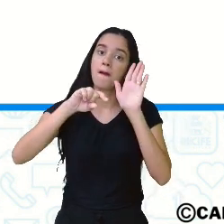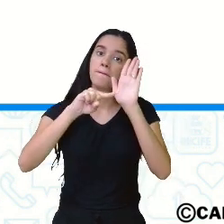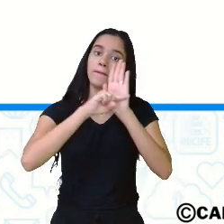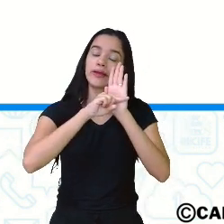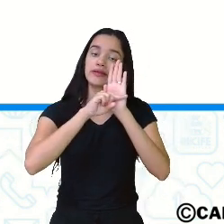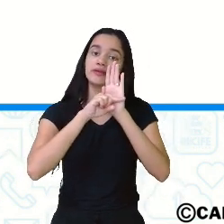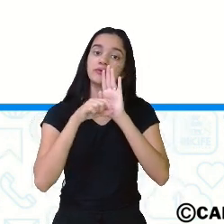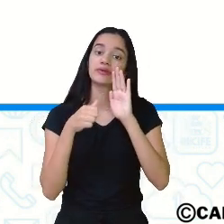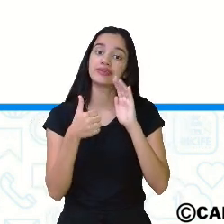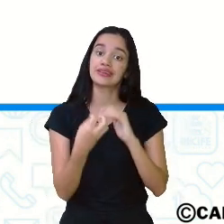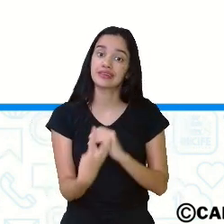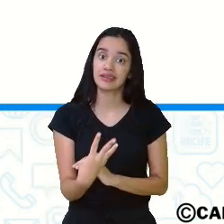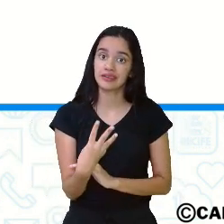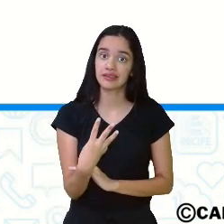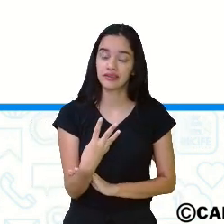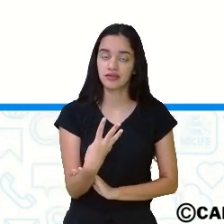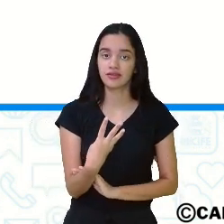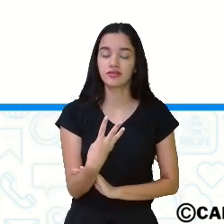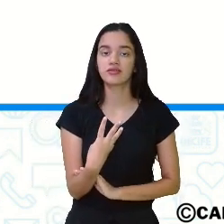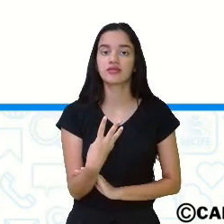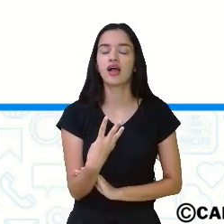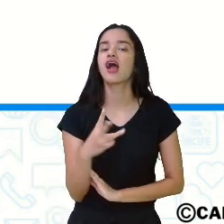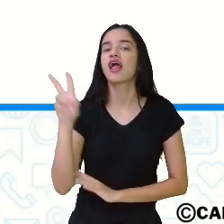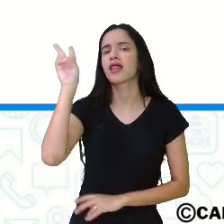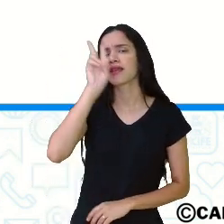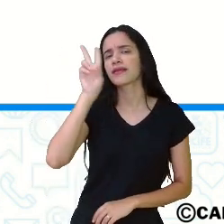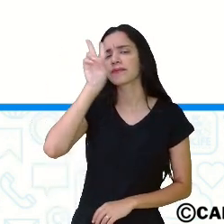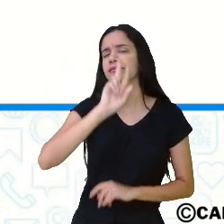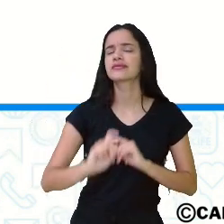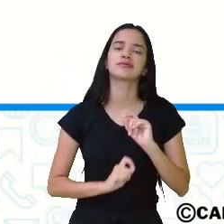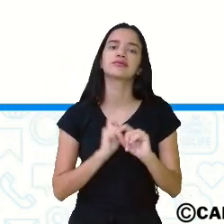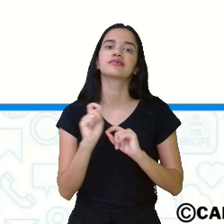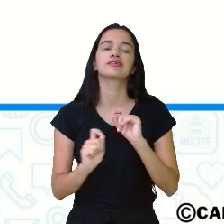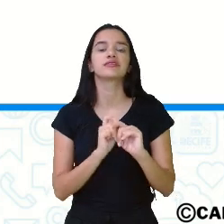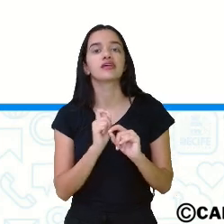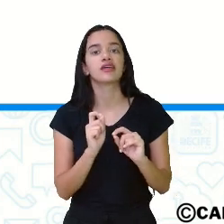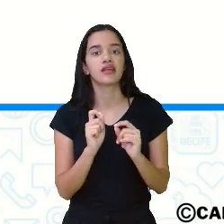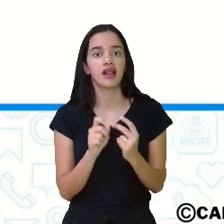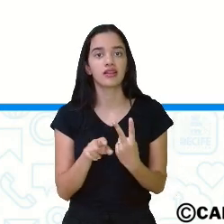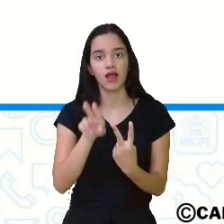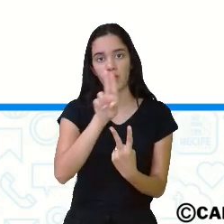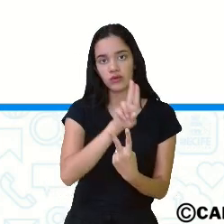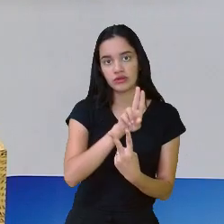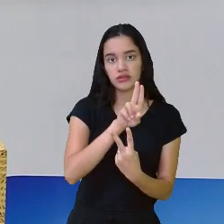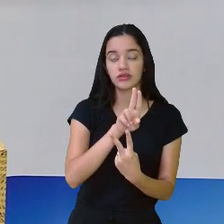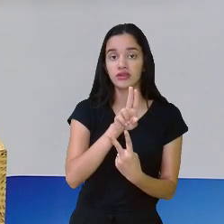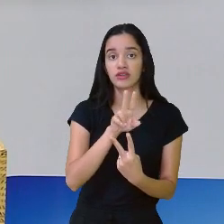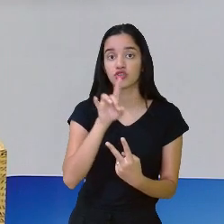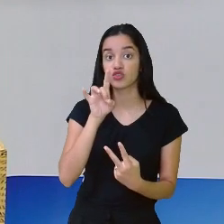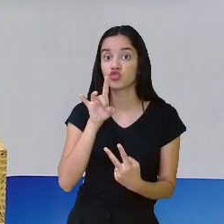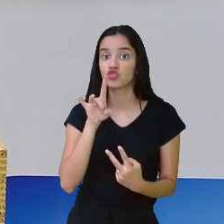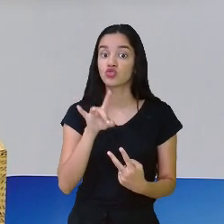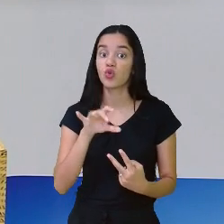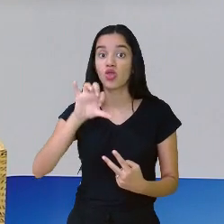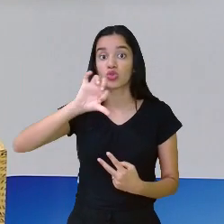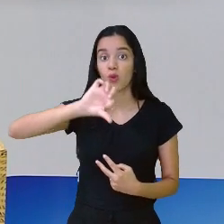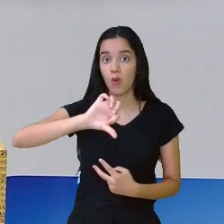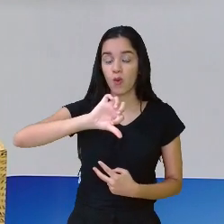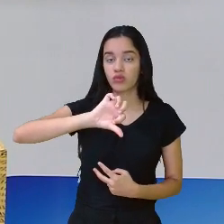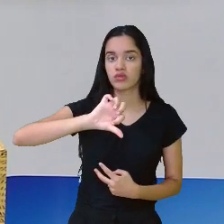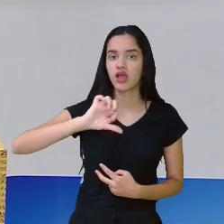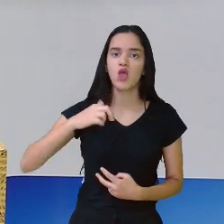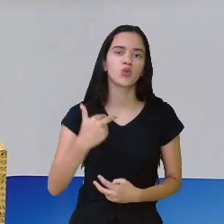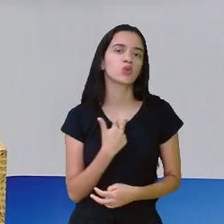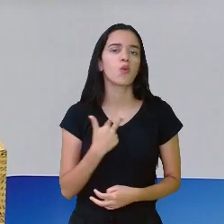menos 3 unidades. Lembrando que na unidade só cabe até 9. Eu